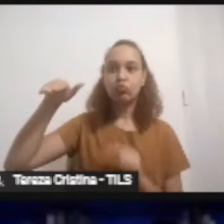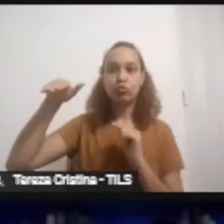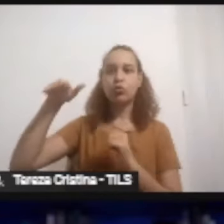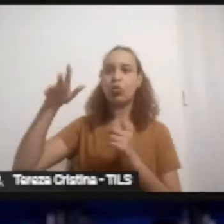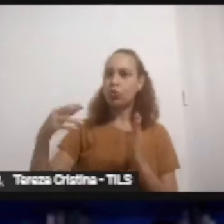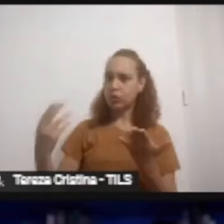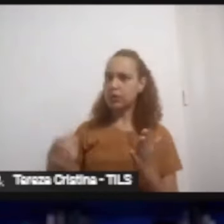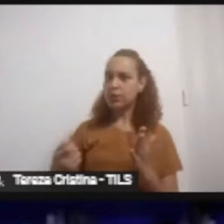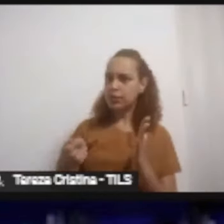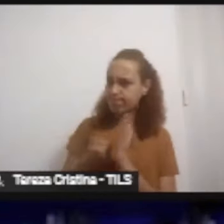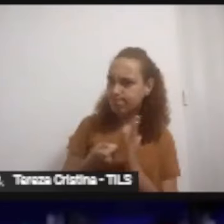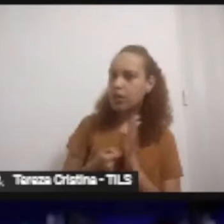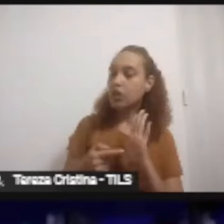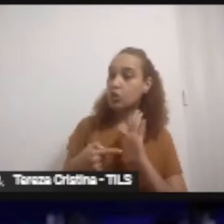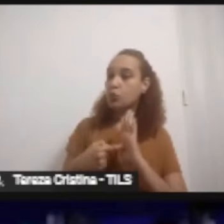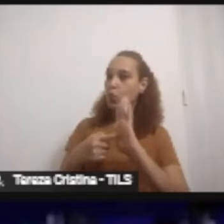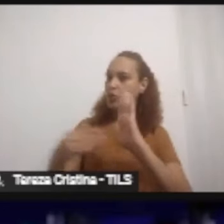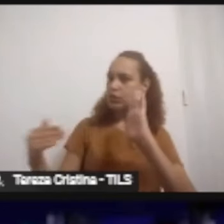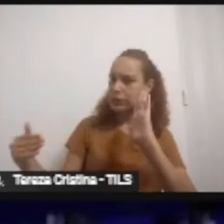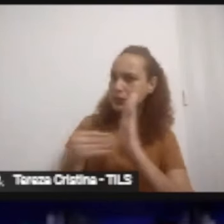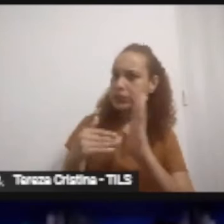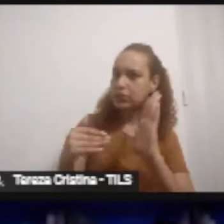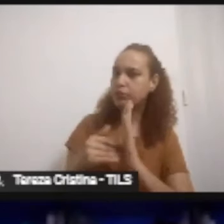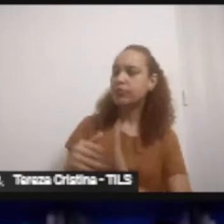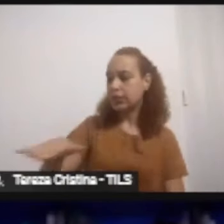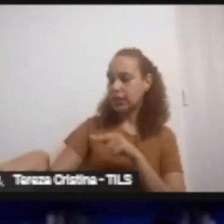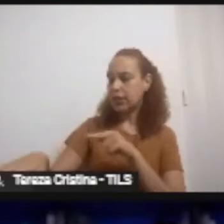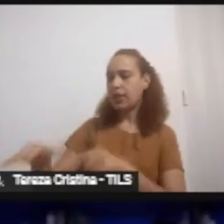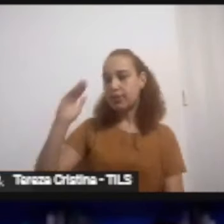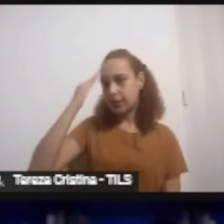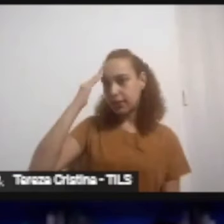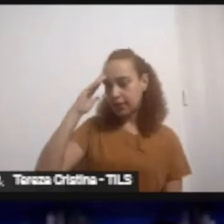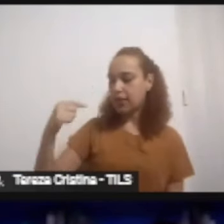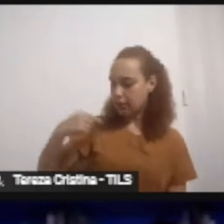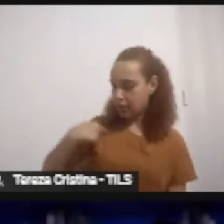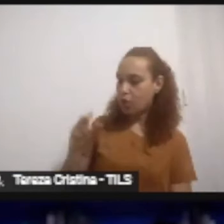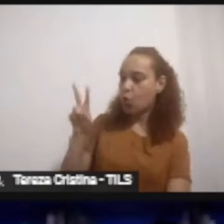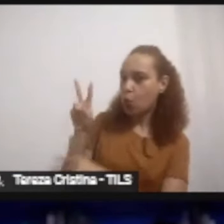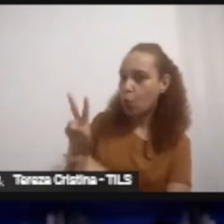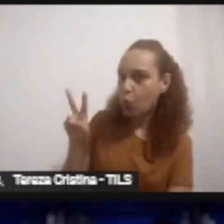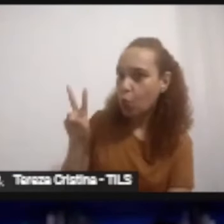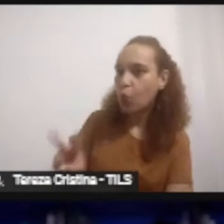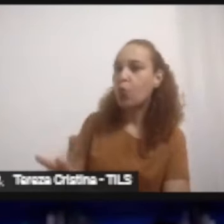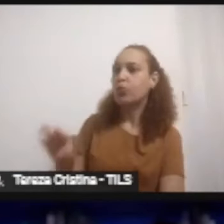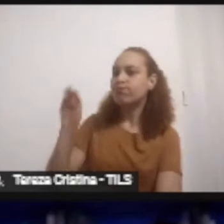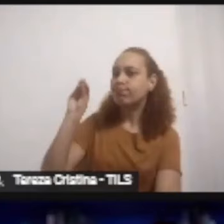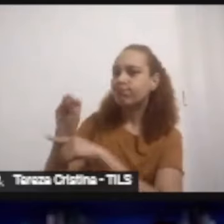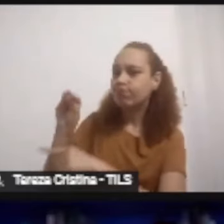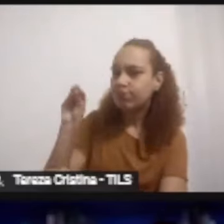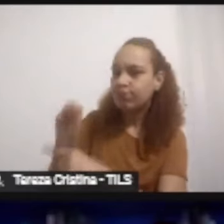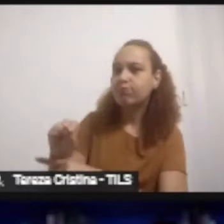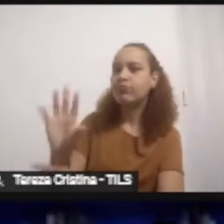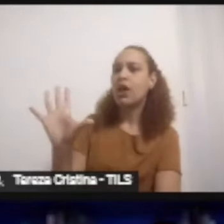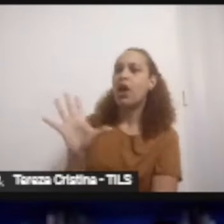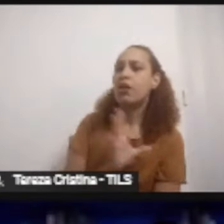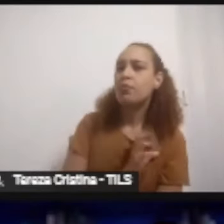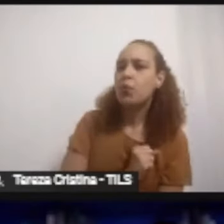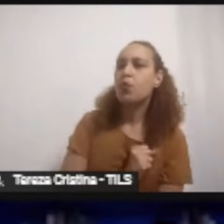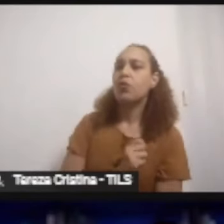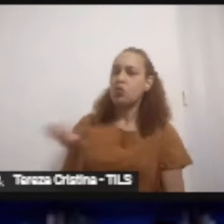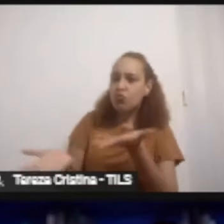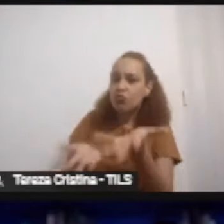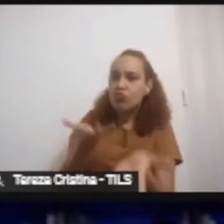é uma forma da criança entender que tem um cuidado por ela, que tem um amor, que tem o cuidado. Então,